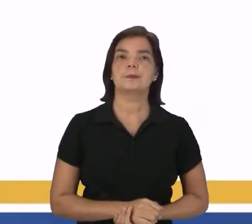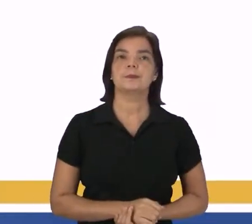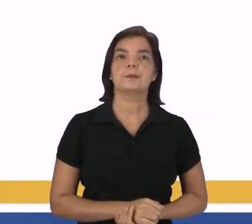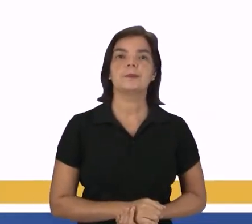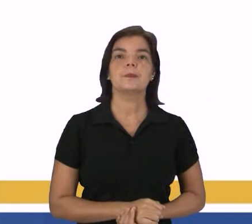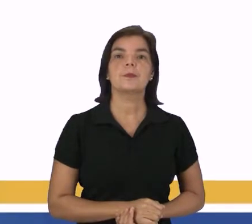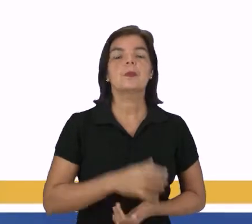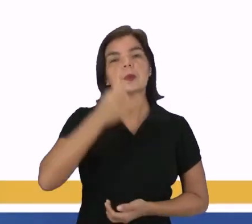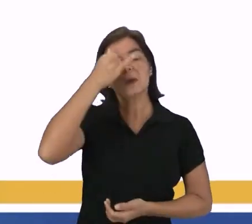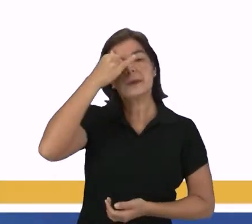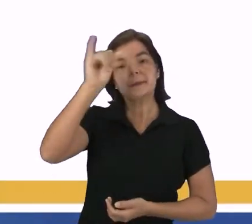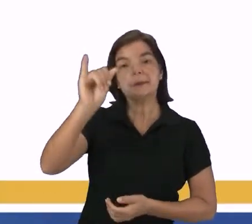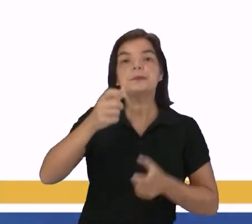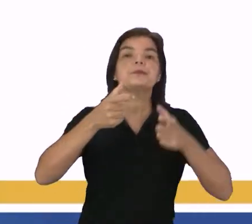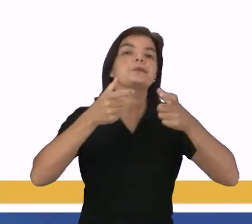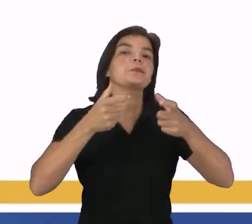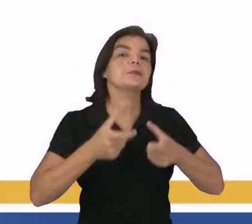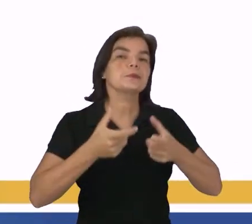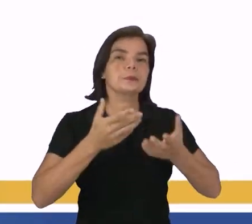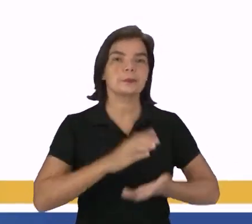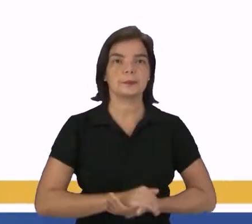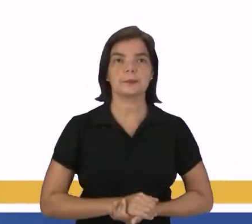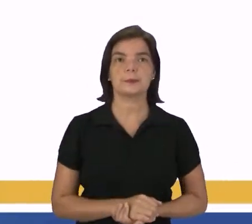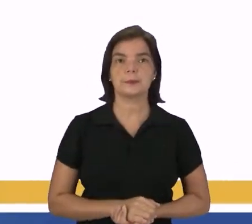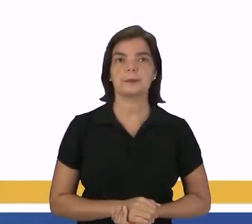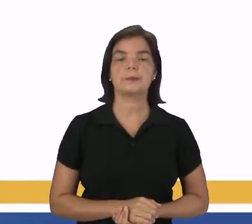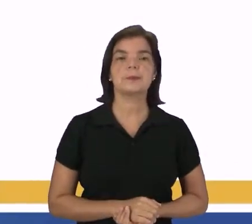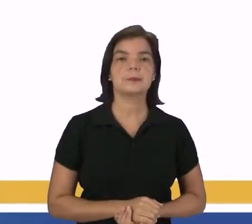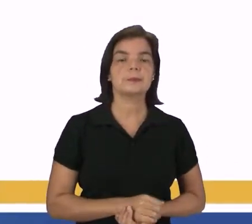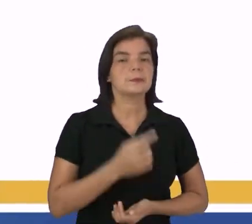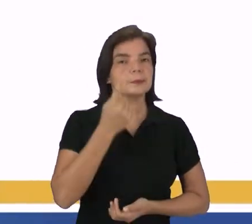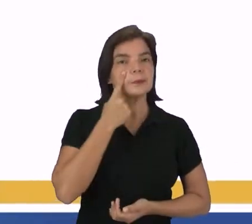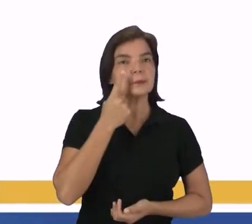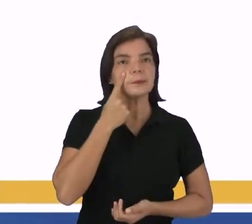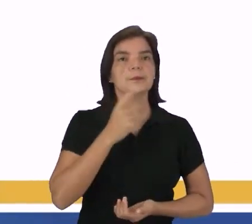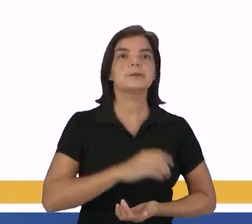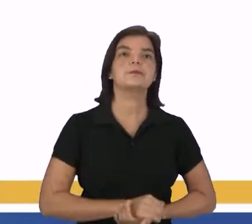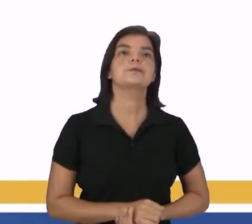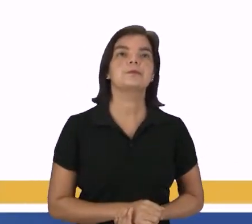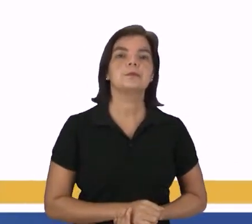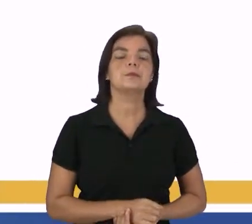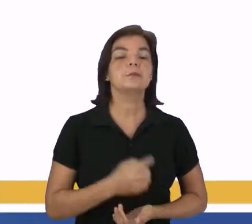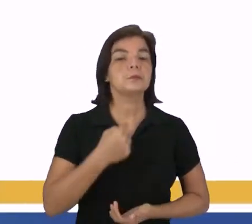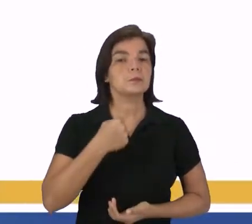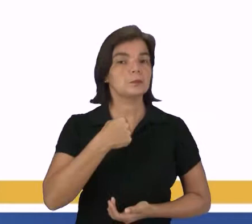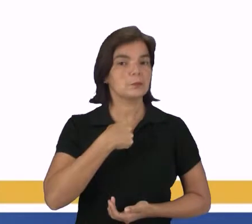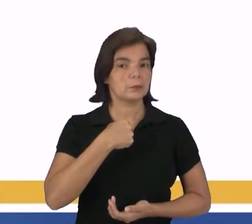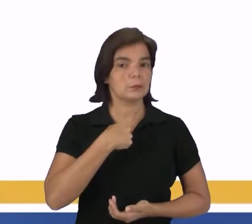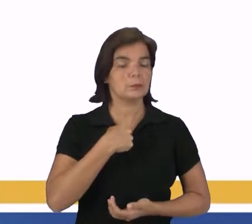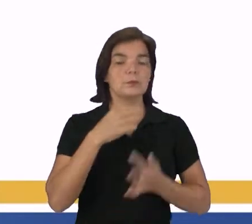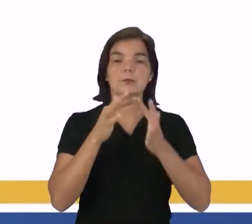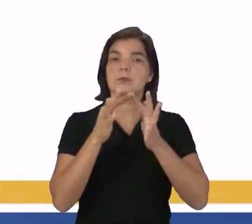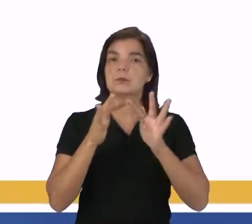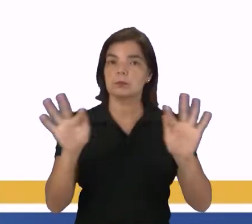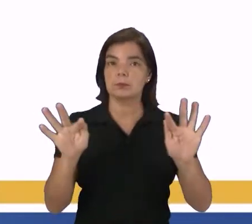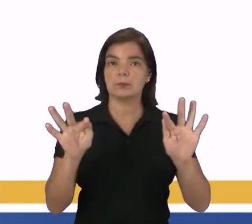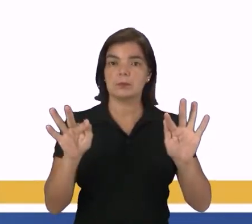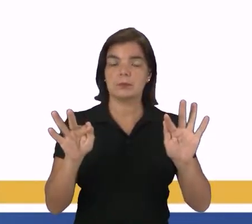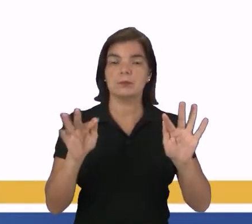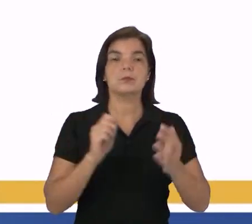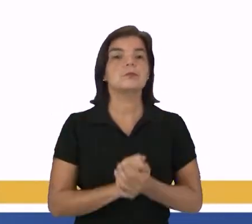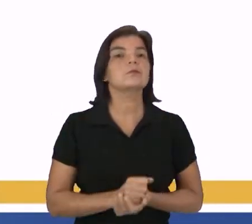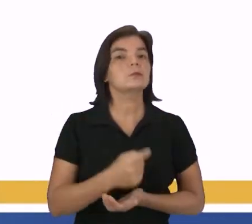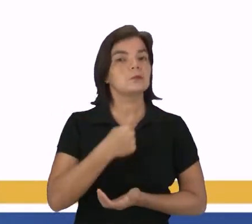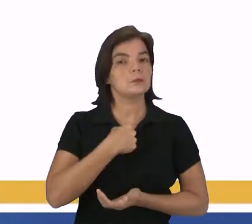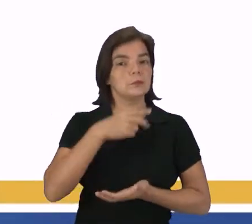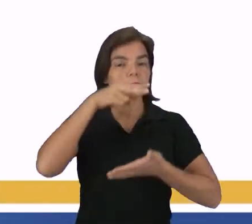só. Primeiro, em relação à ideia de espaço. Observe. Veja que eu tenho aqui uma